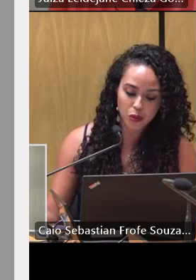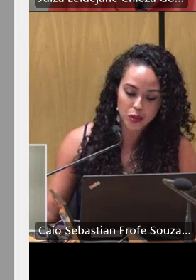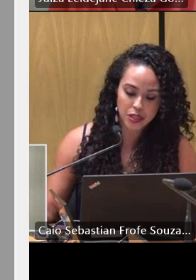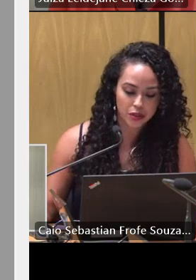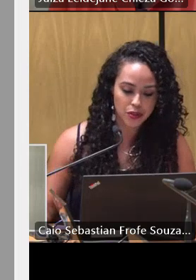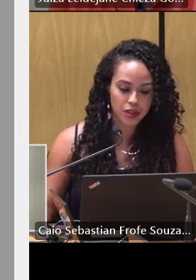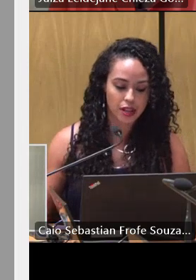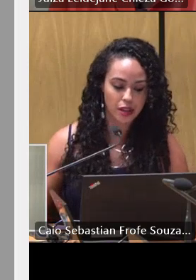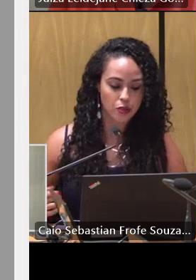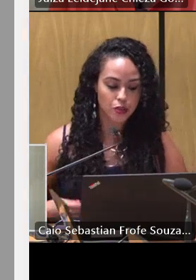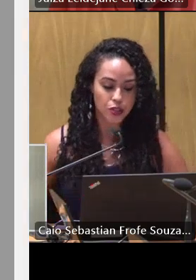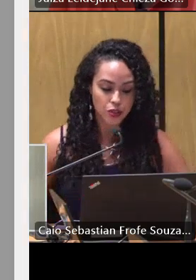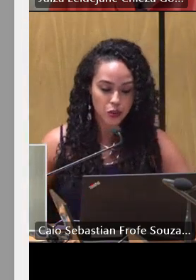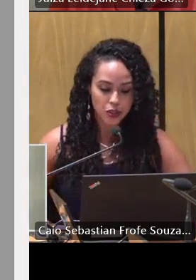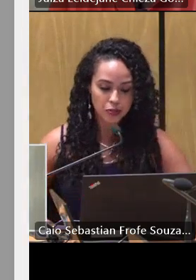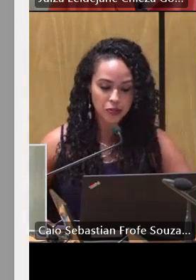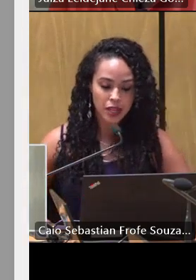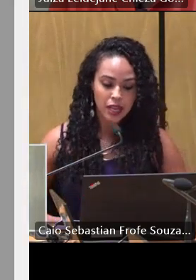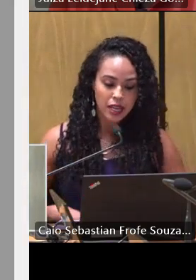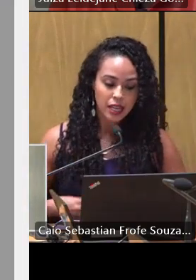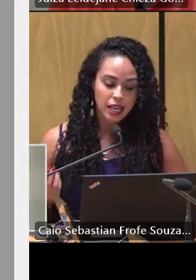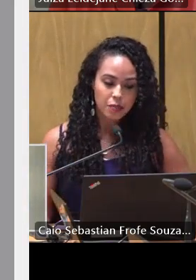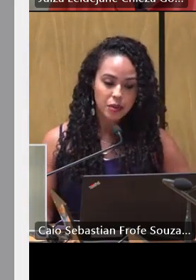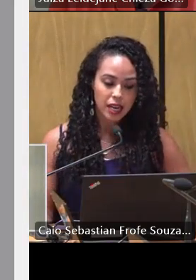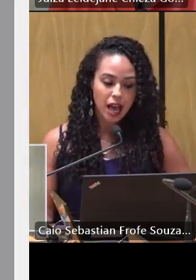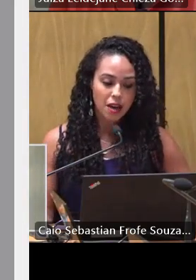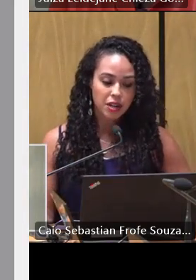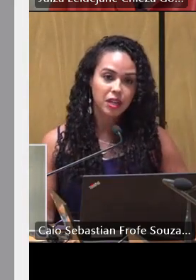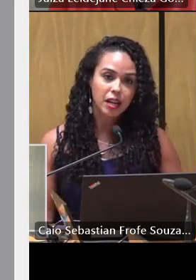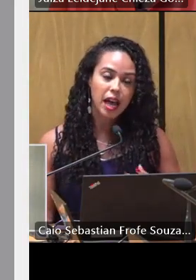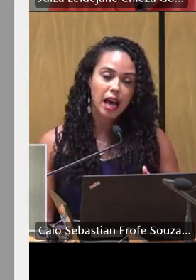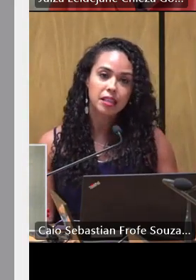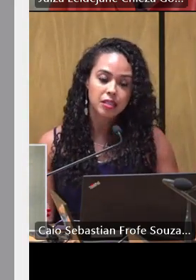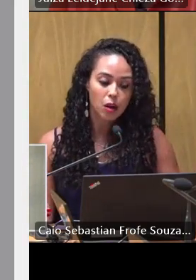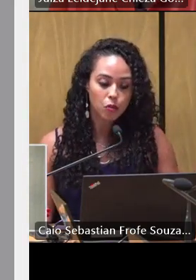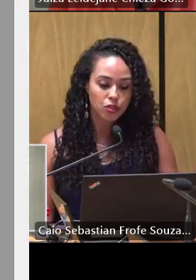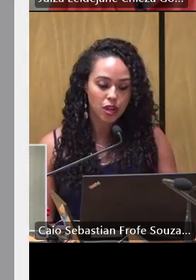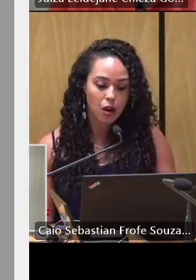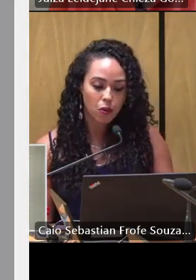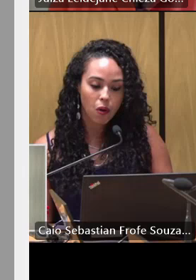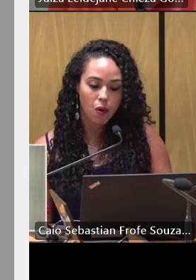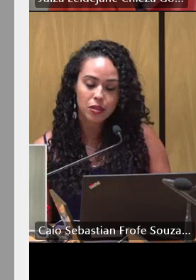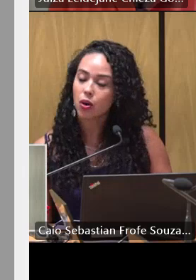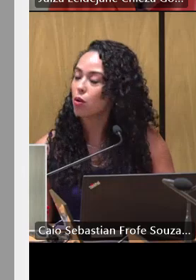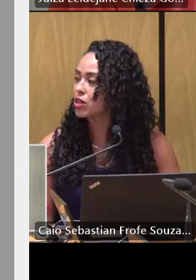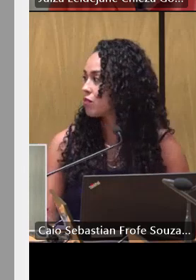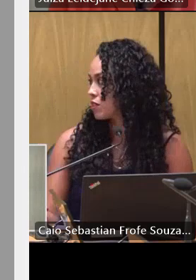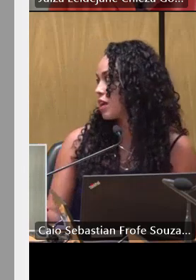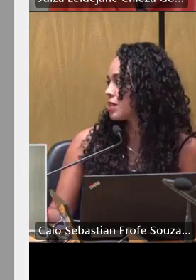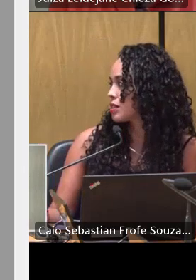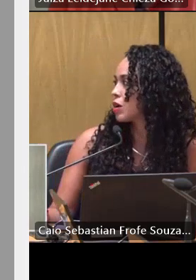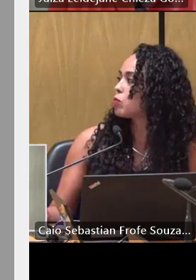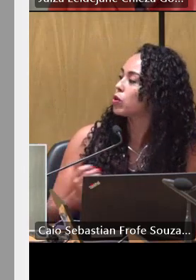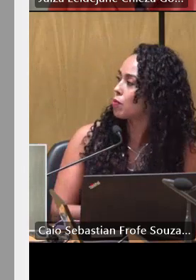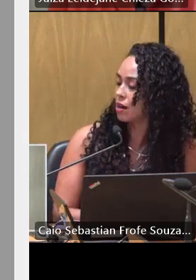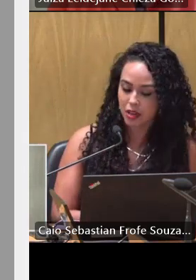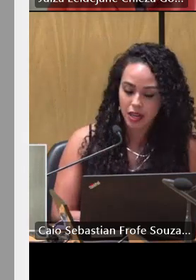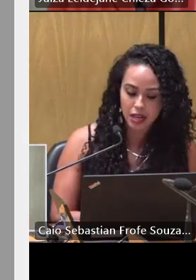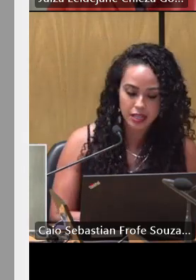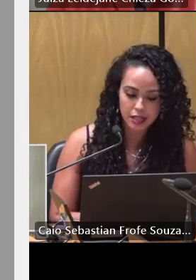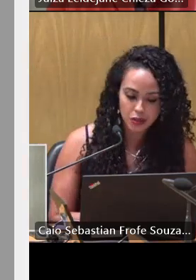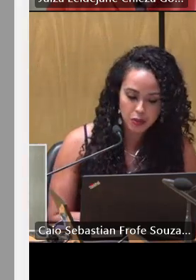longo dos anos né até os dias de hoje e essa pequena África vai ganhar a atenção mundial com as obras de revitalização do Porto